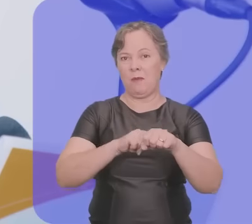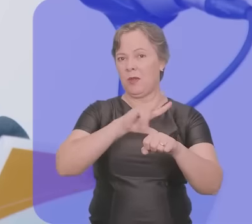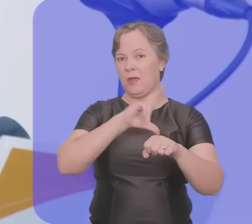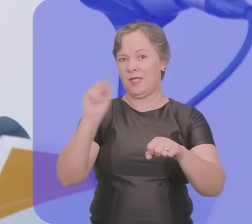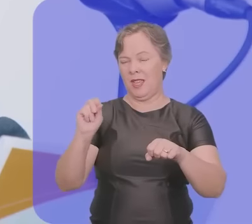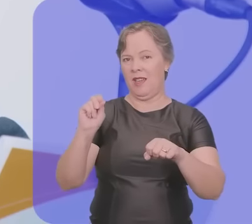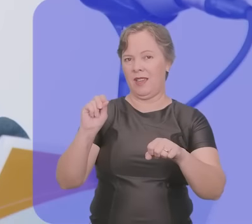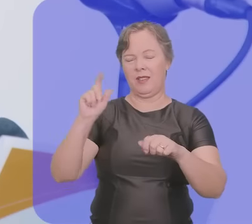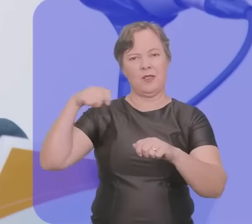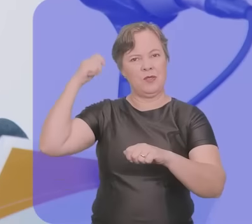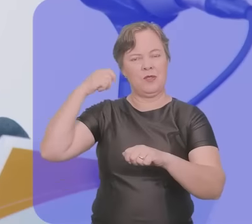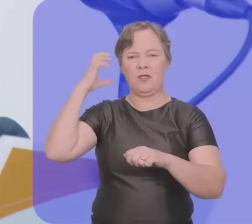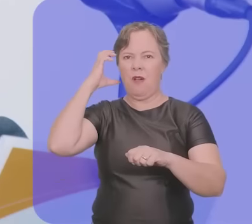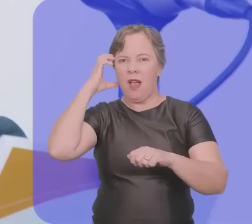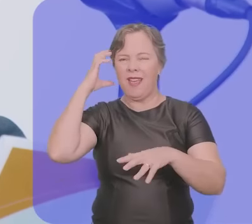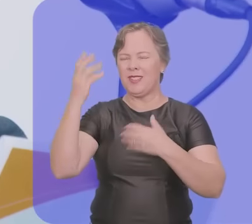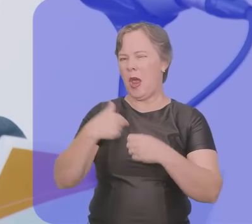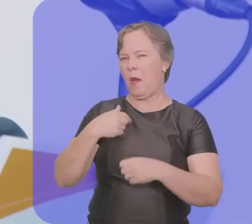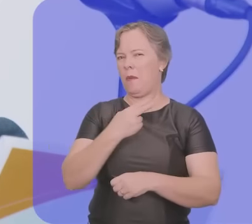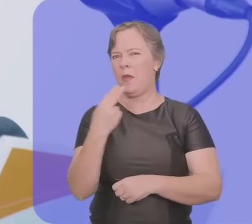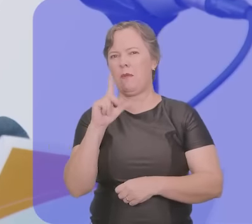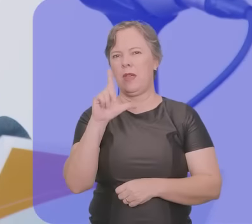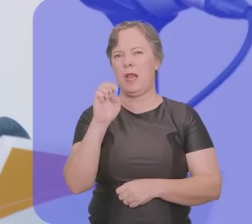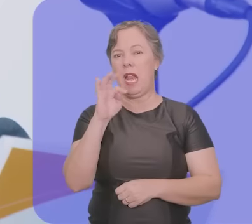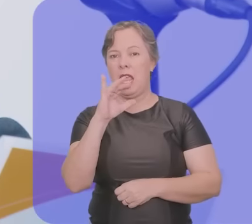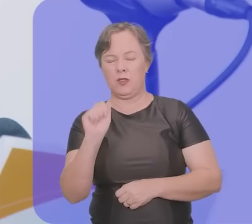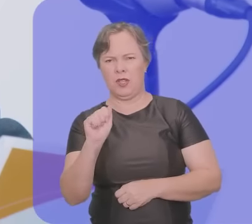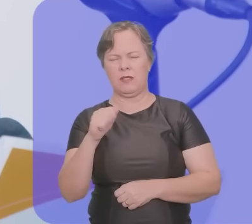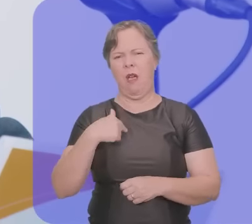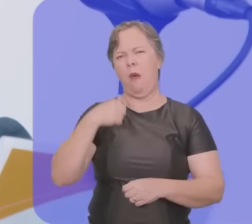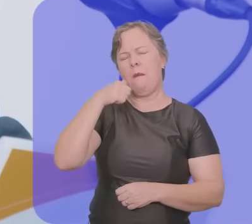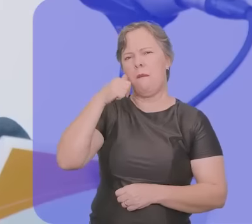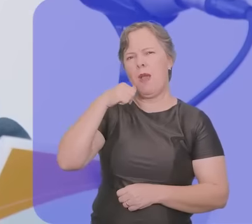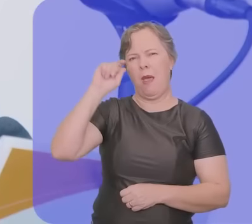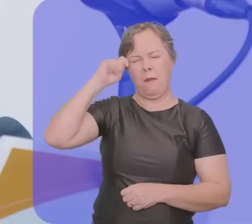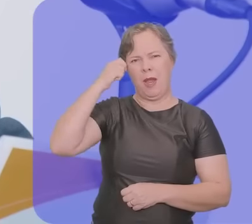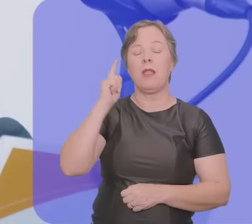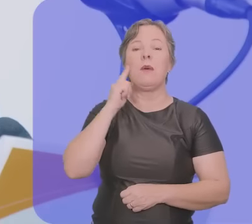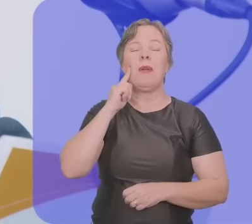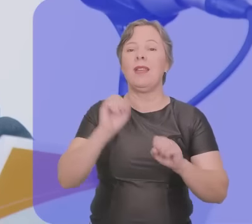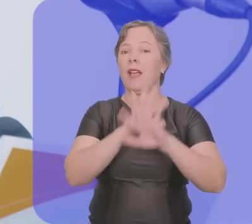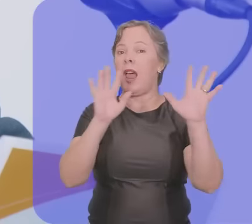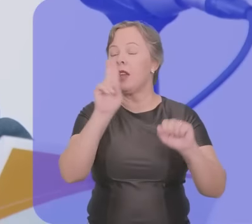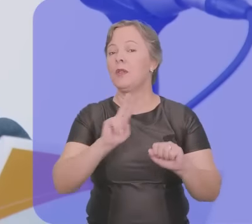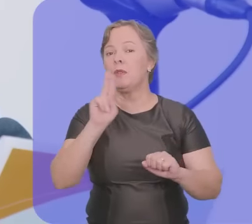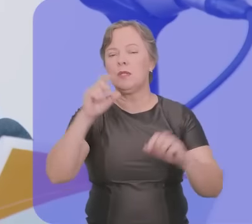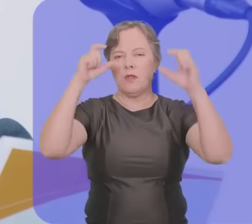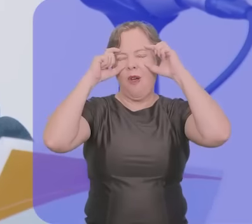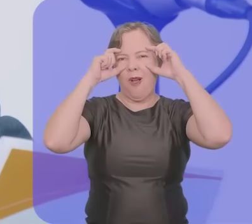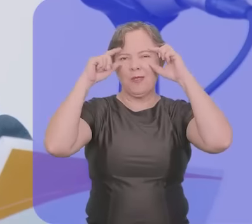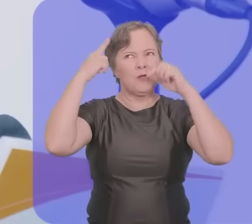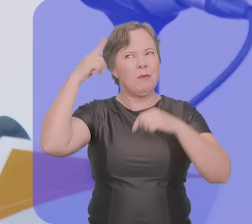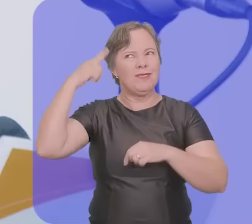Momento Senac, o nosso videocast. Eu sou a Letícia, vou me descrever. Eu sou uma mulher preta da pele clara, eu estou usando óculos, eu tenho